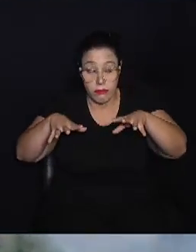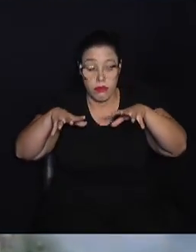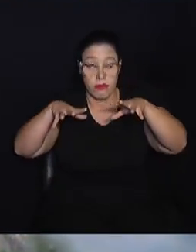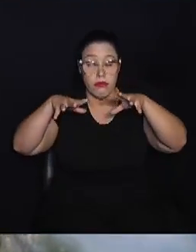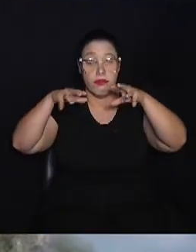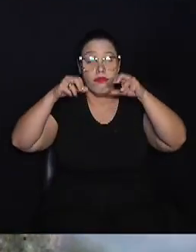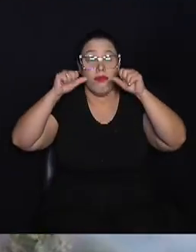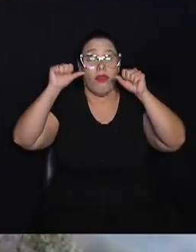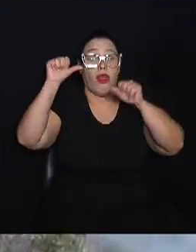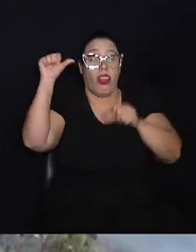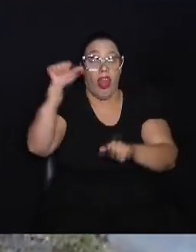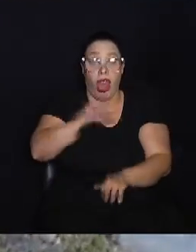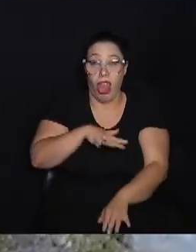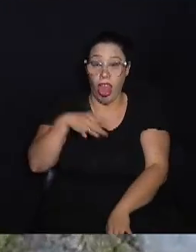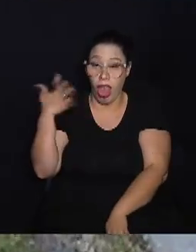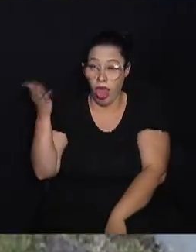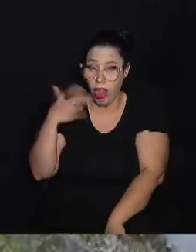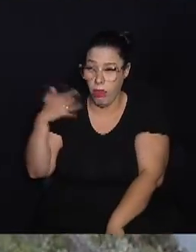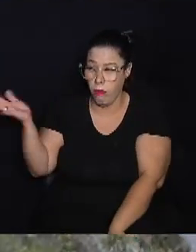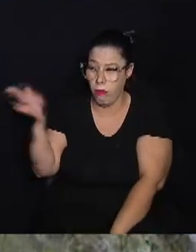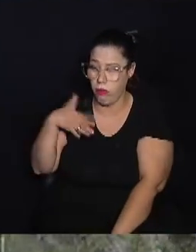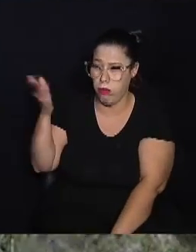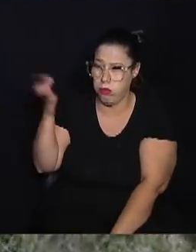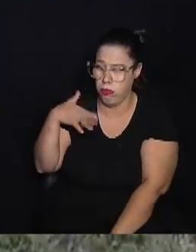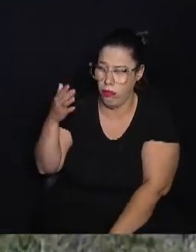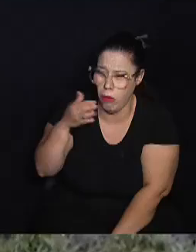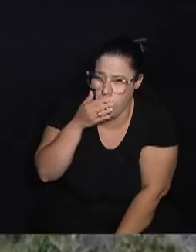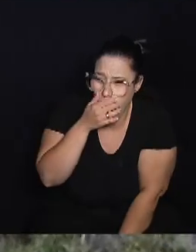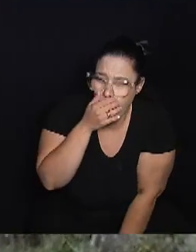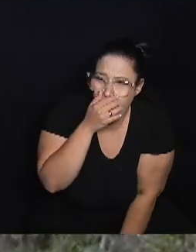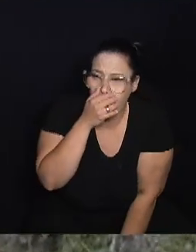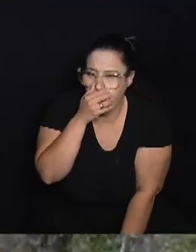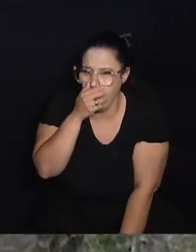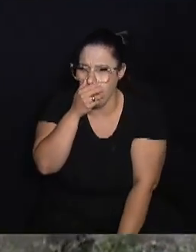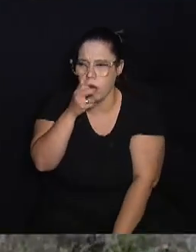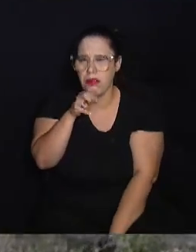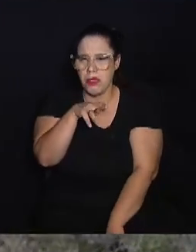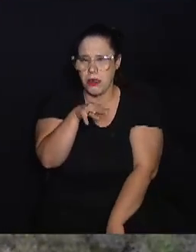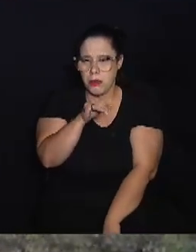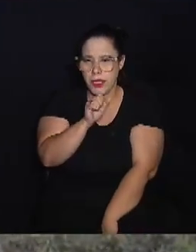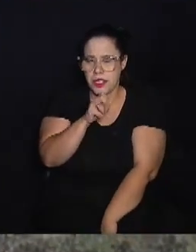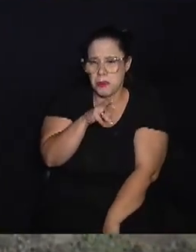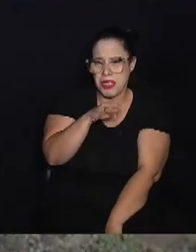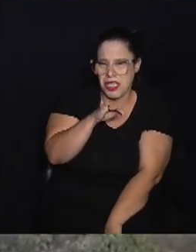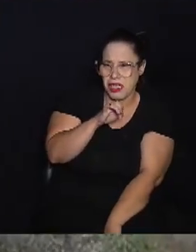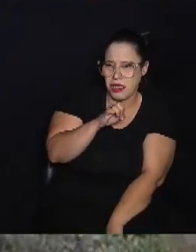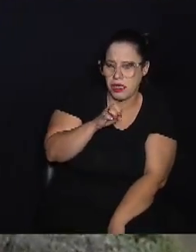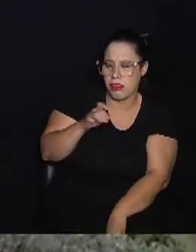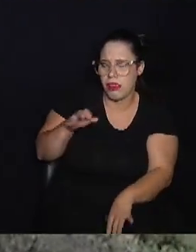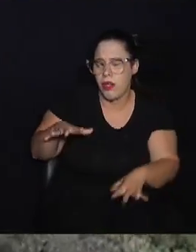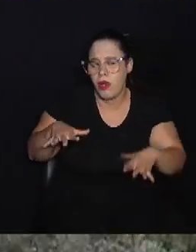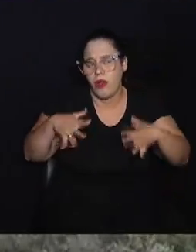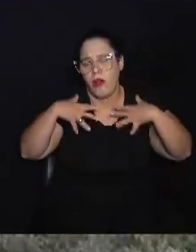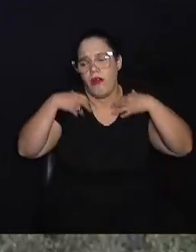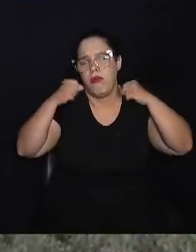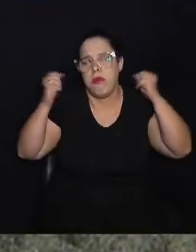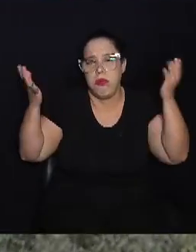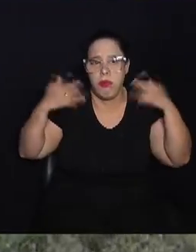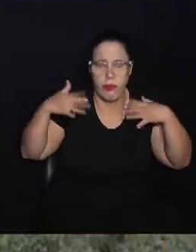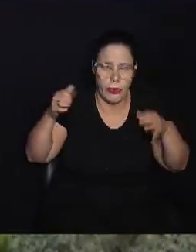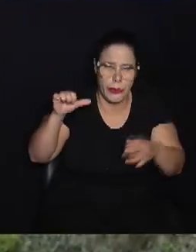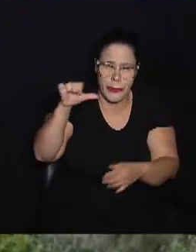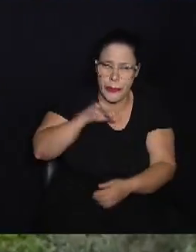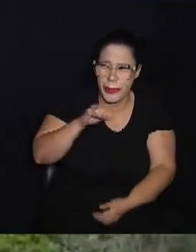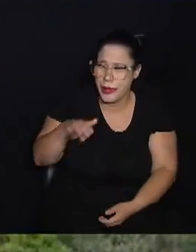qualidade pior, né? Então, além da baixa umidade relativa do ar devido a essa massa de ar quente e seco, piora